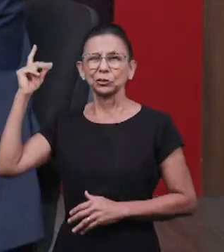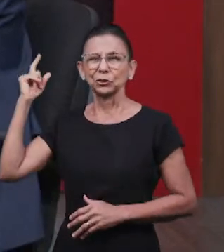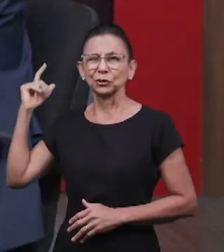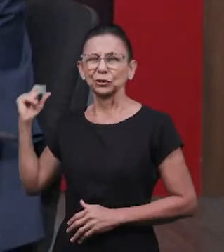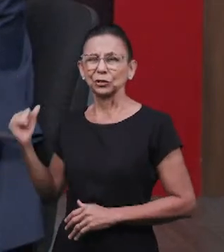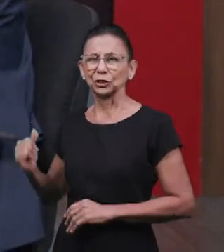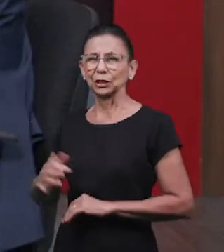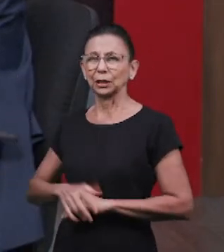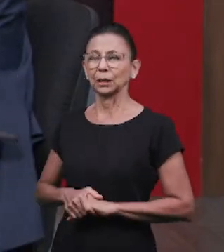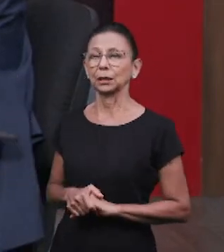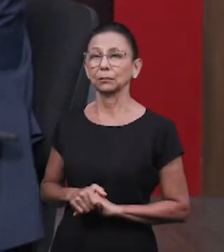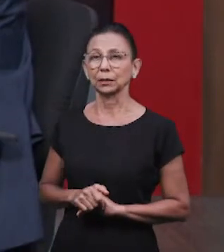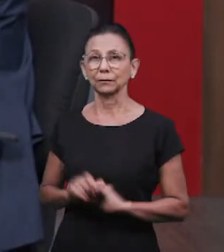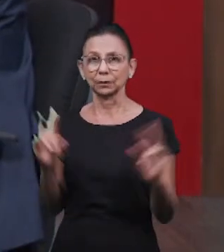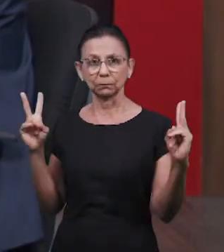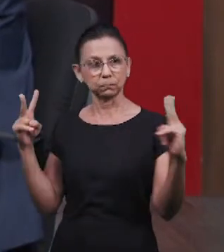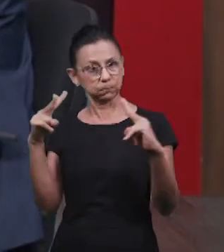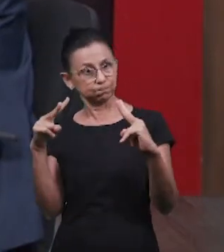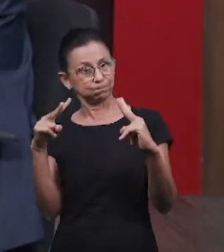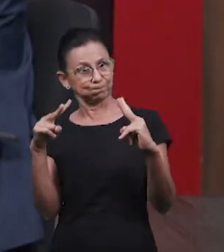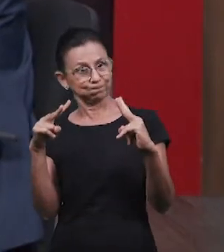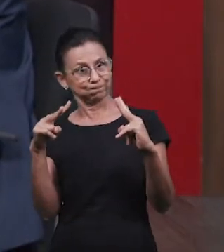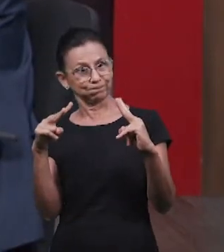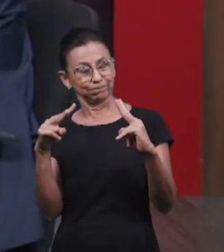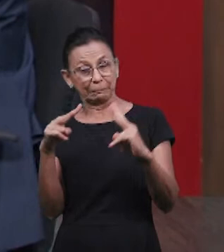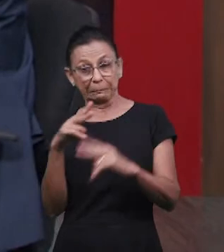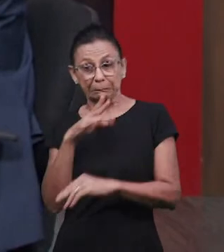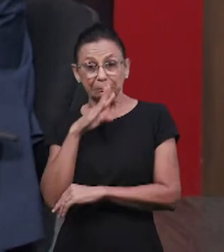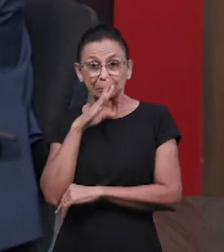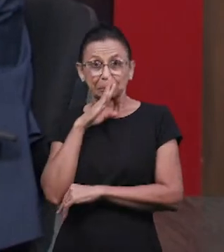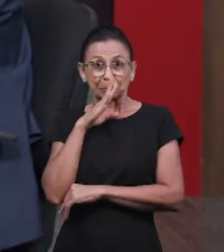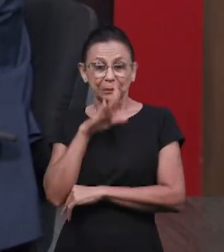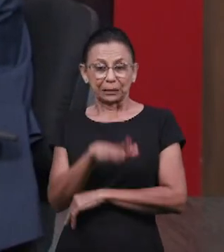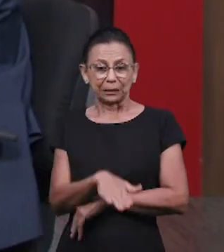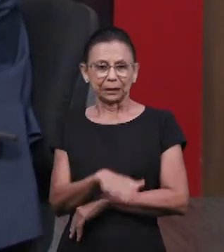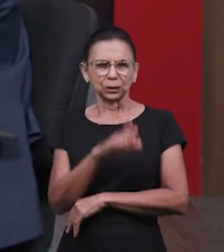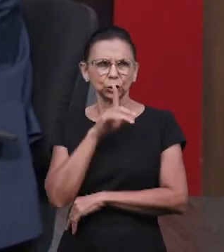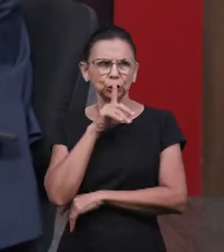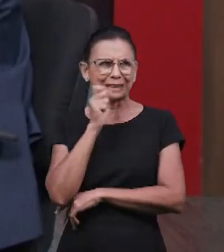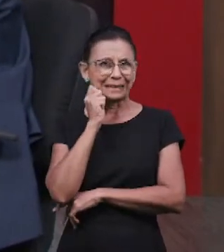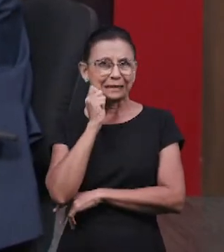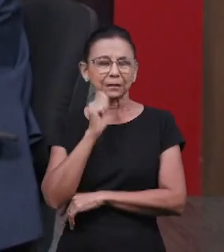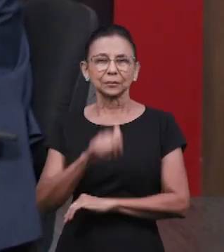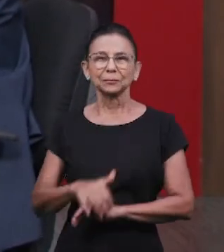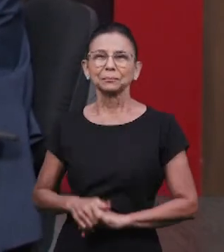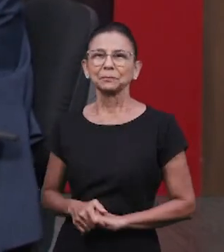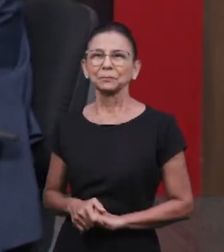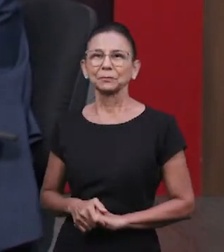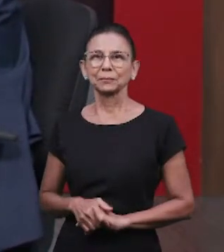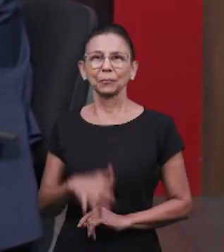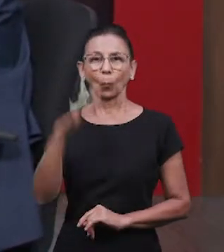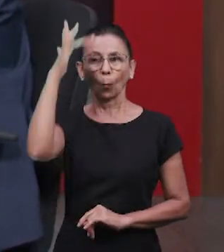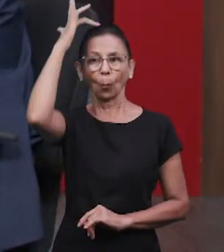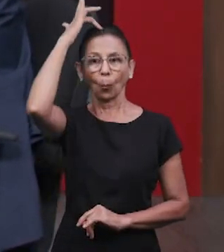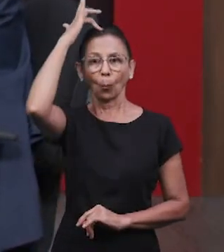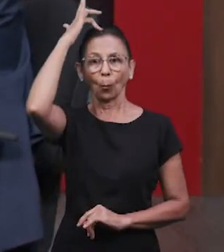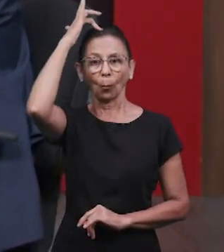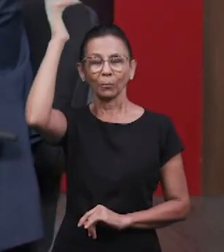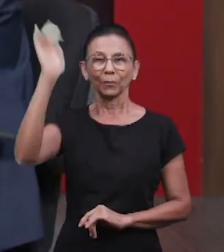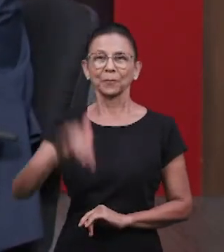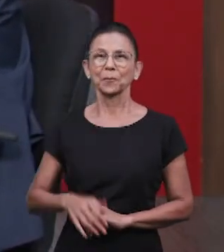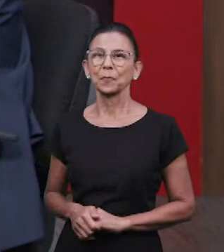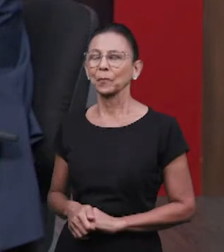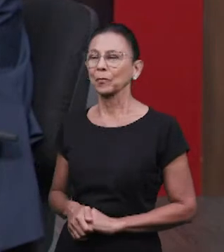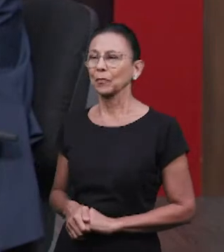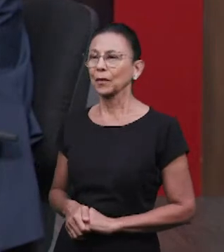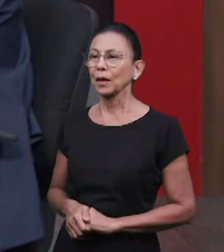só olhava assim, piscava, já sabia o que ele queria. Né? Então, o diácono precisa saber isso, né? Os diáconos obriram aí, né? Mas, aliás, Luiz, e você é